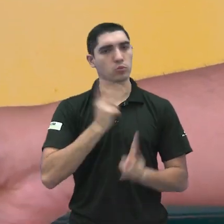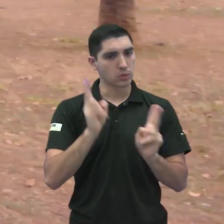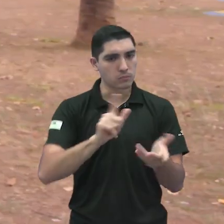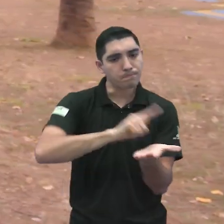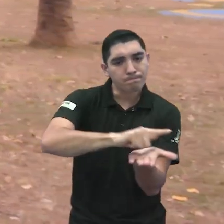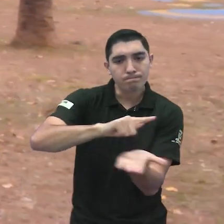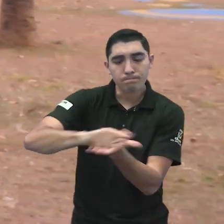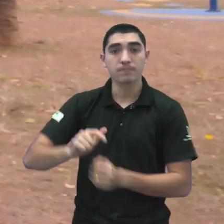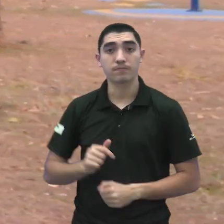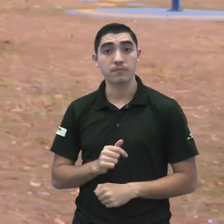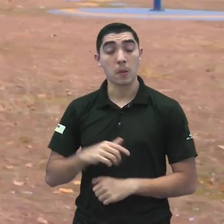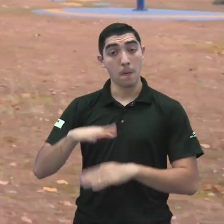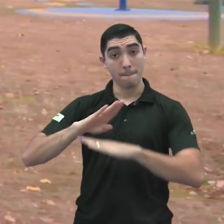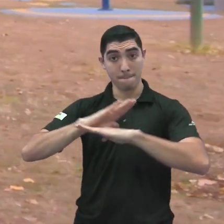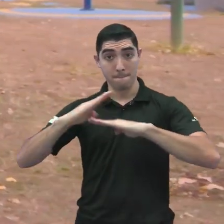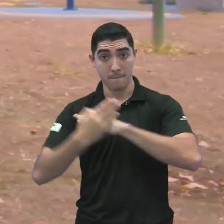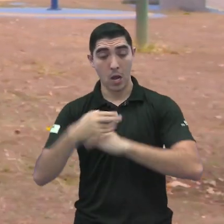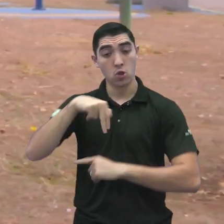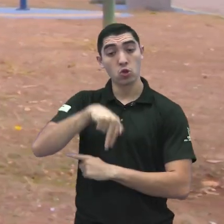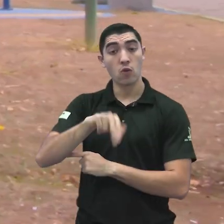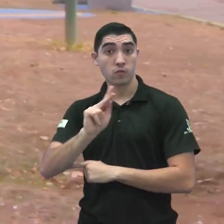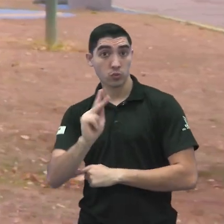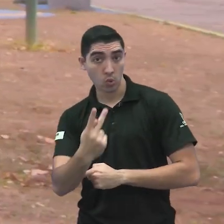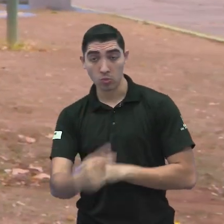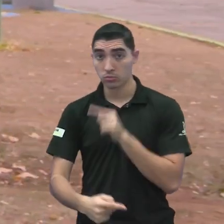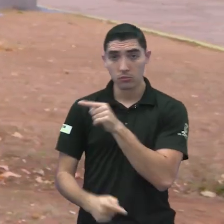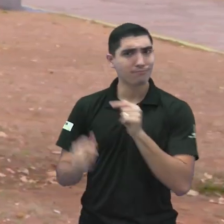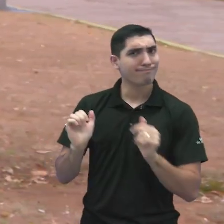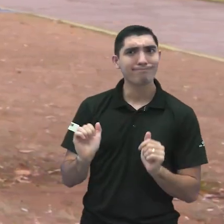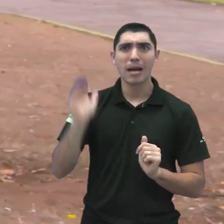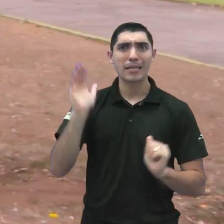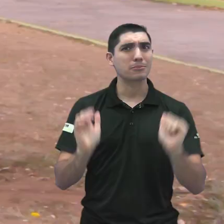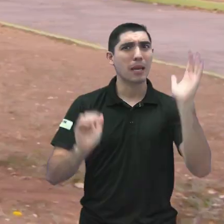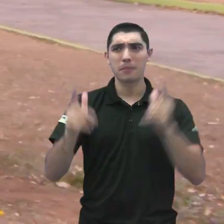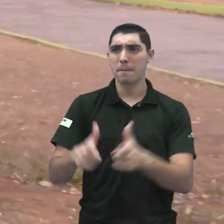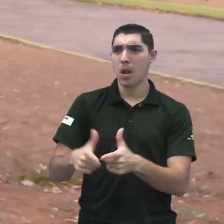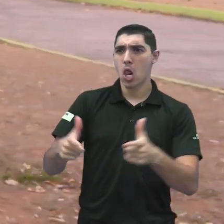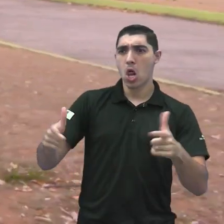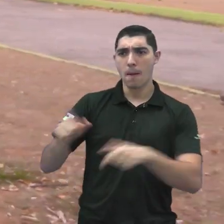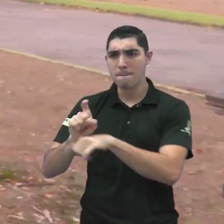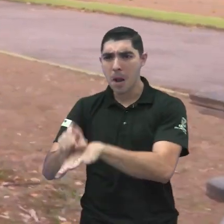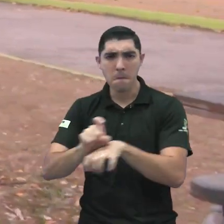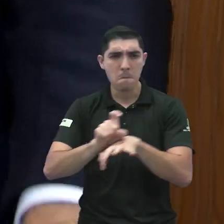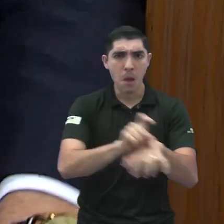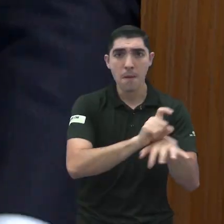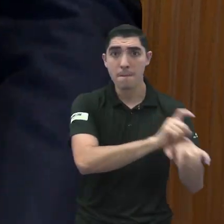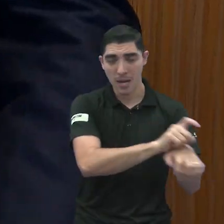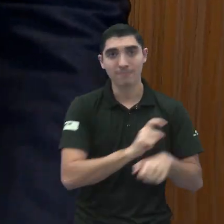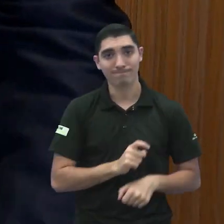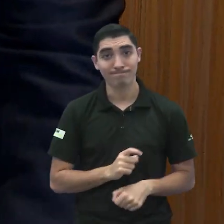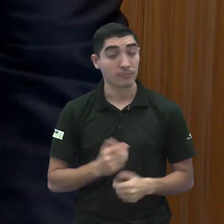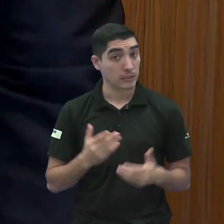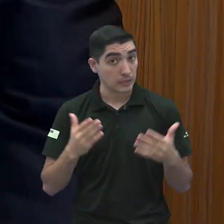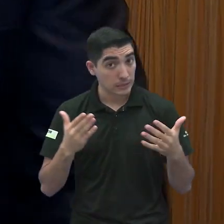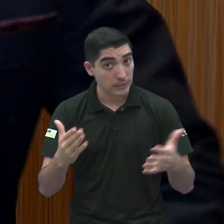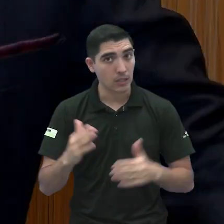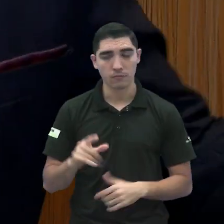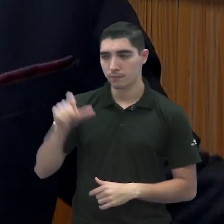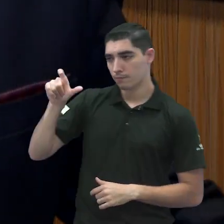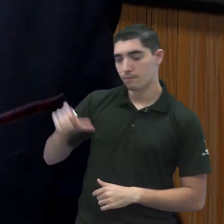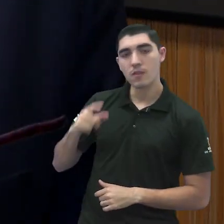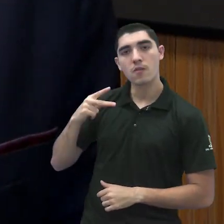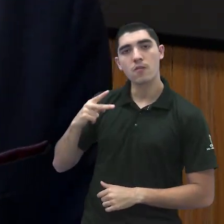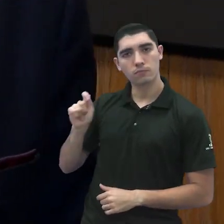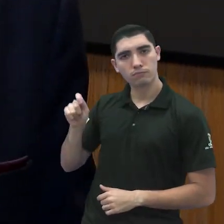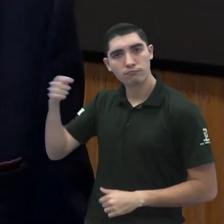quintal. O Novo Horizonte é um dos bairros que mais registra a aparição de escorpiões em São José. Pensando nessa realidade, o